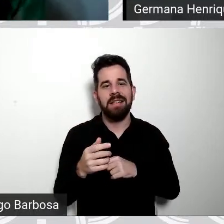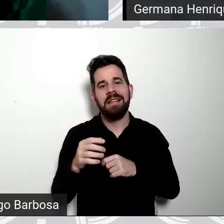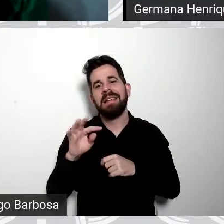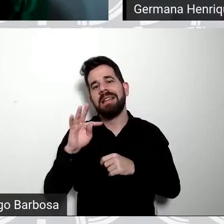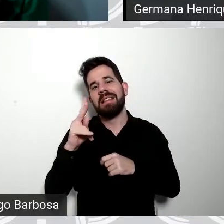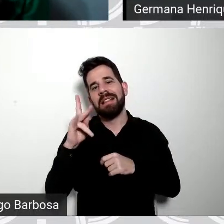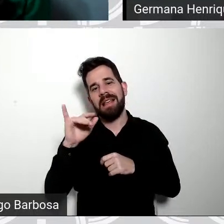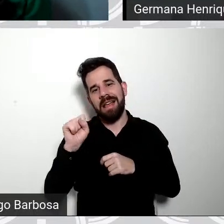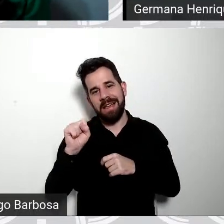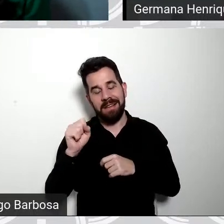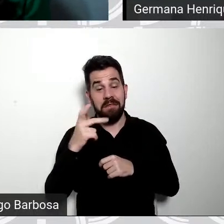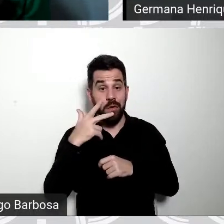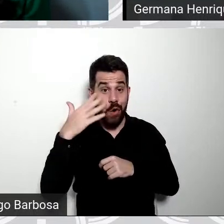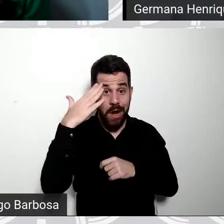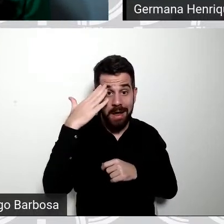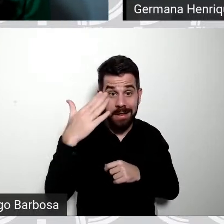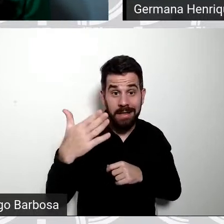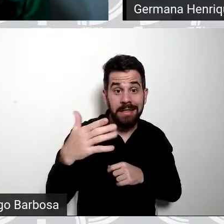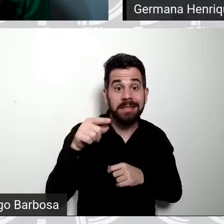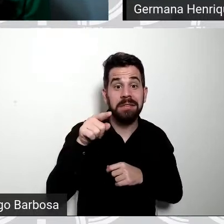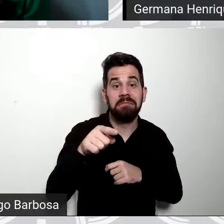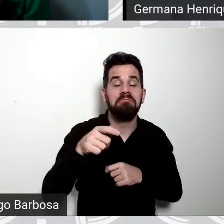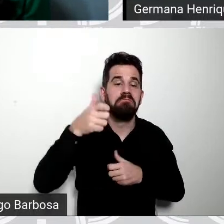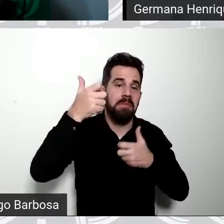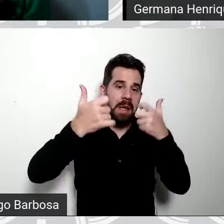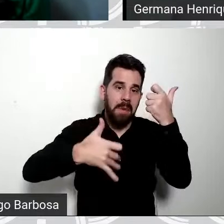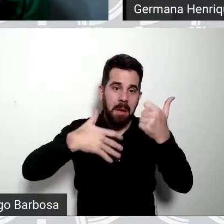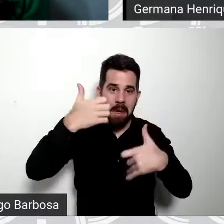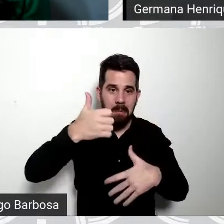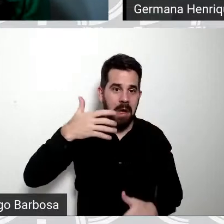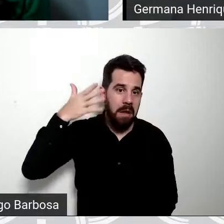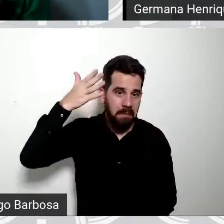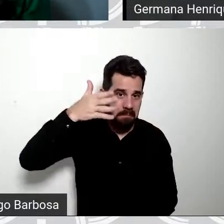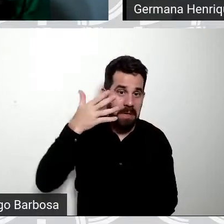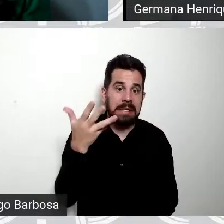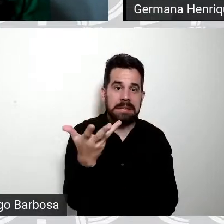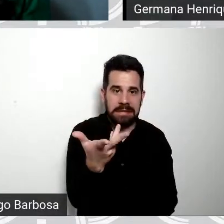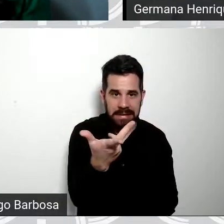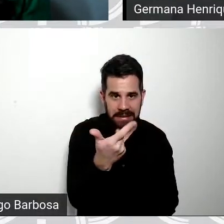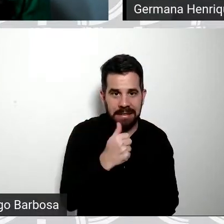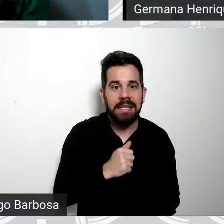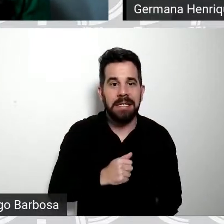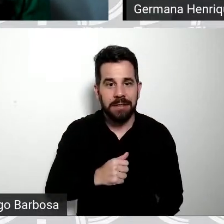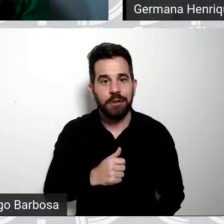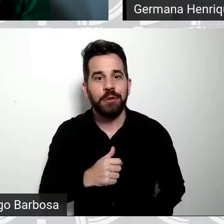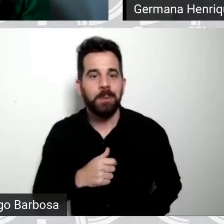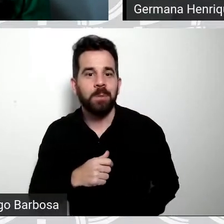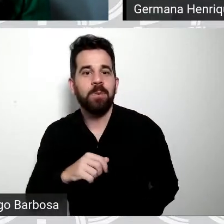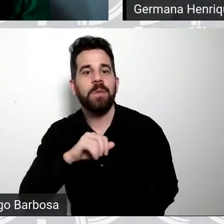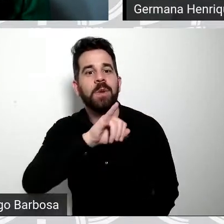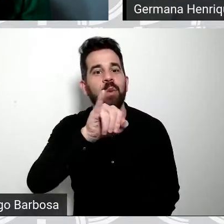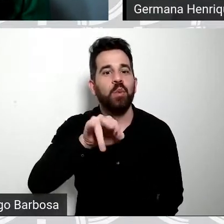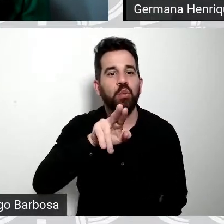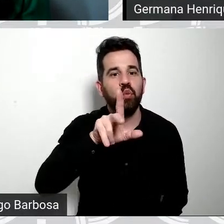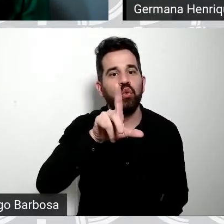né, agradecendo pelas excelentes explicações, Germana. A Júlia Rodrigues Cardoso